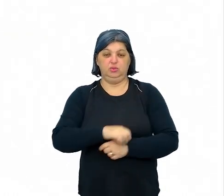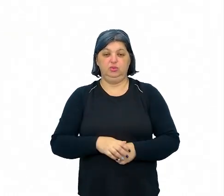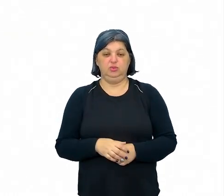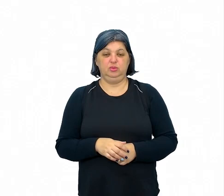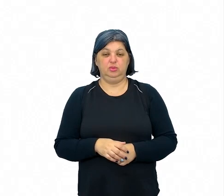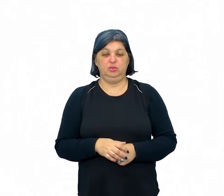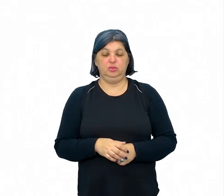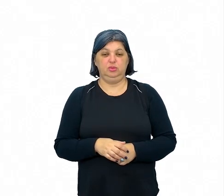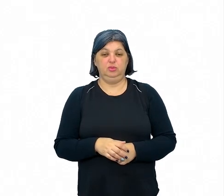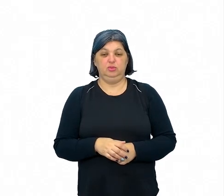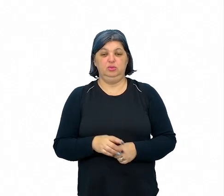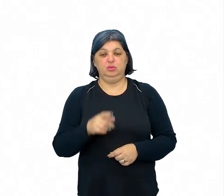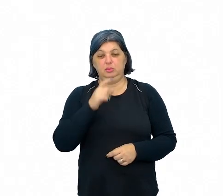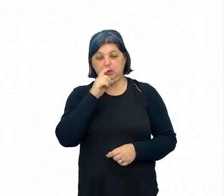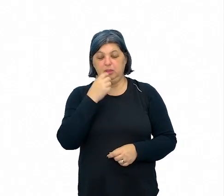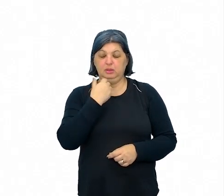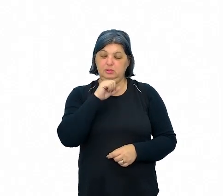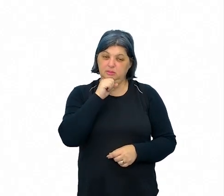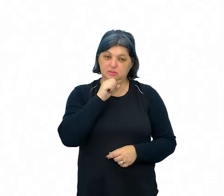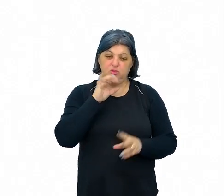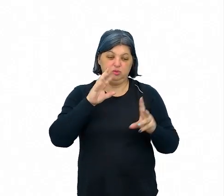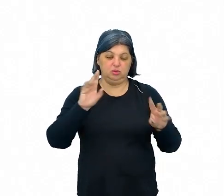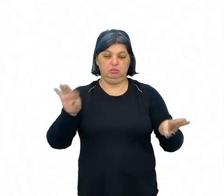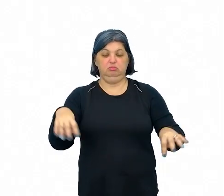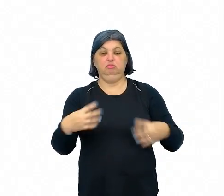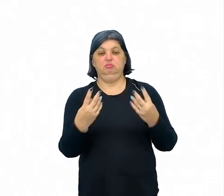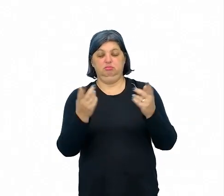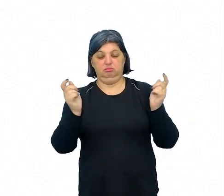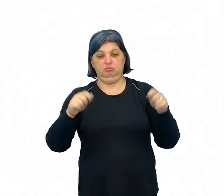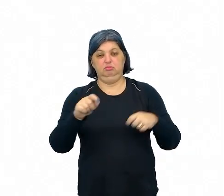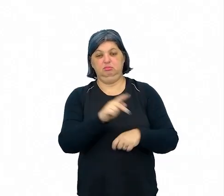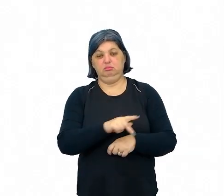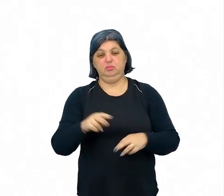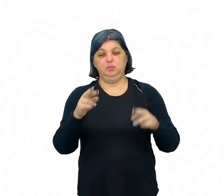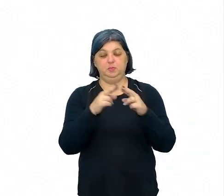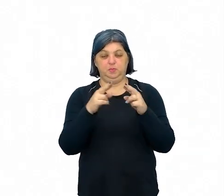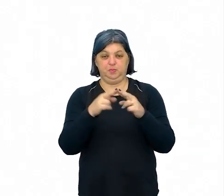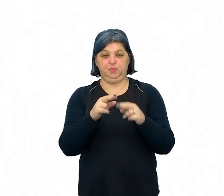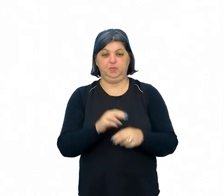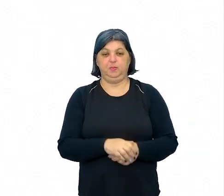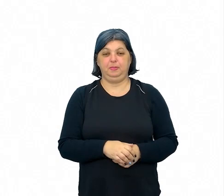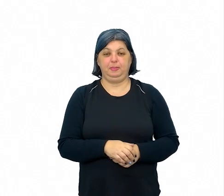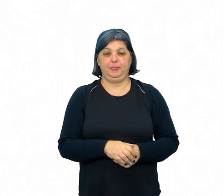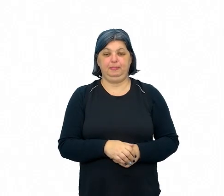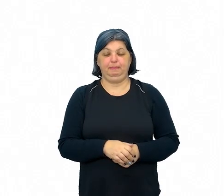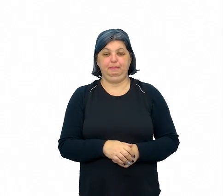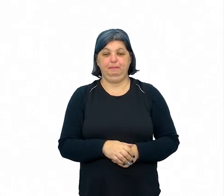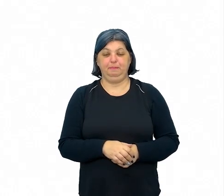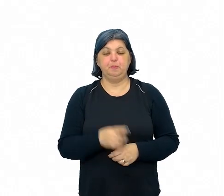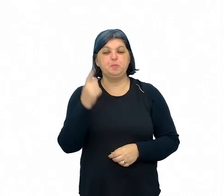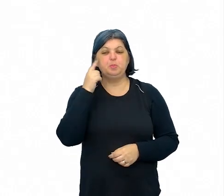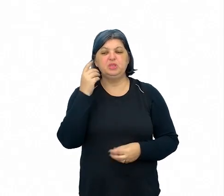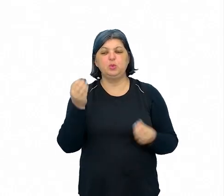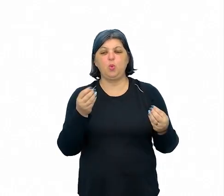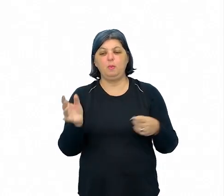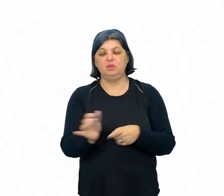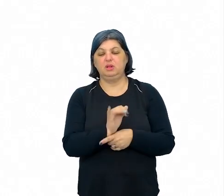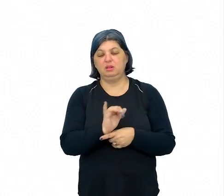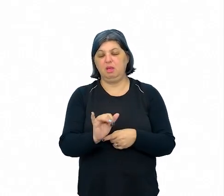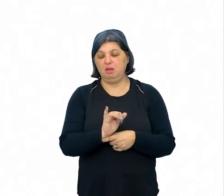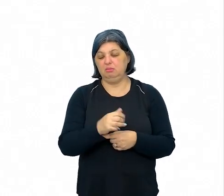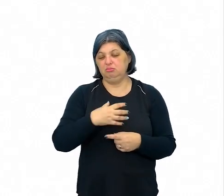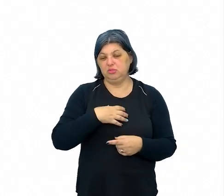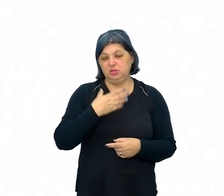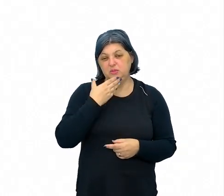Paula Soares, que está aí junto com a gente, todos nós, né, professores da rede aqui, pensando sempre maneiras, né, de poder